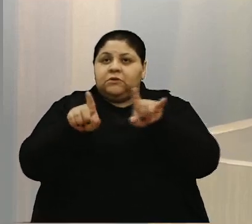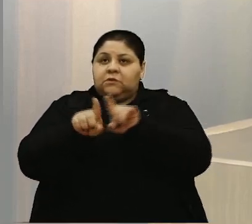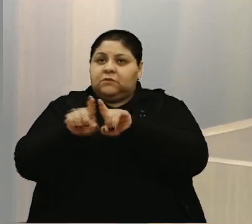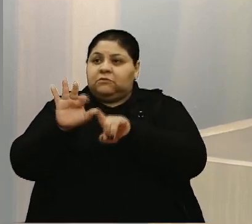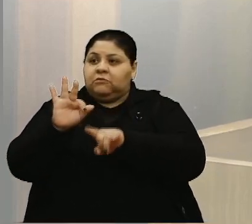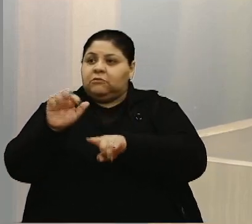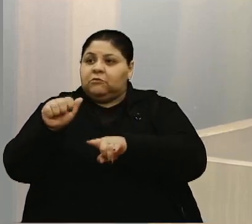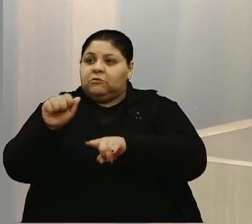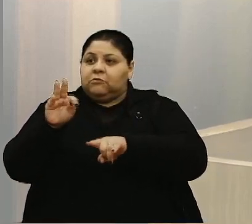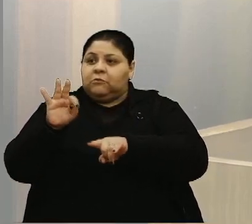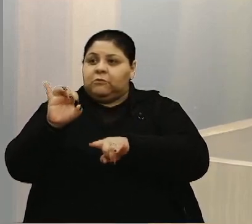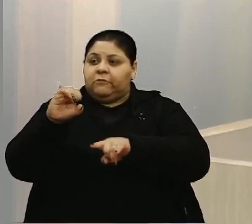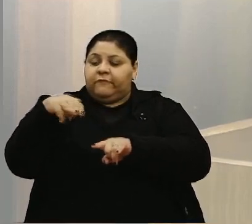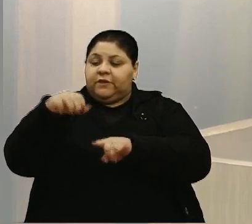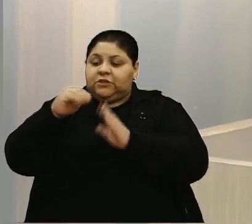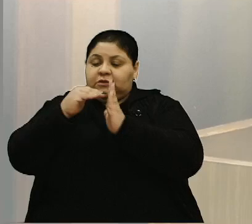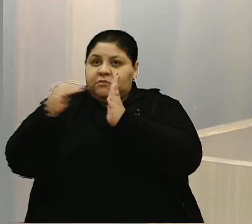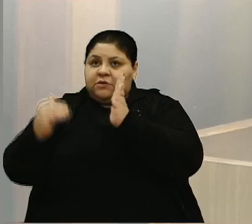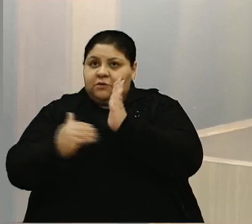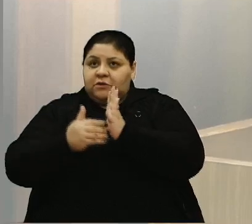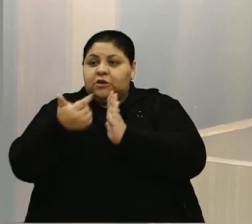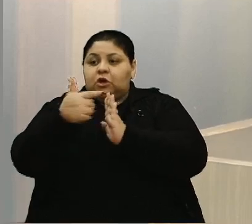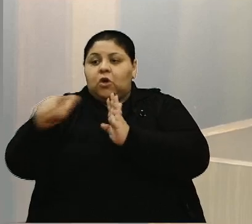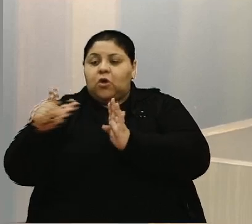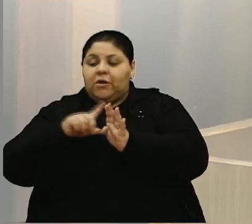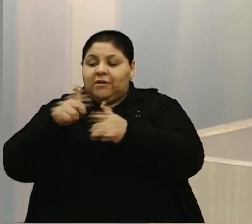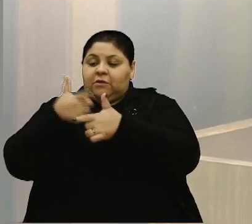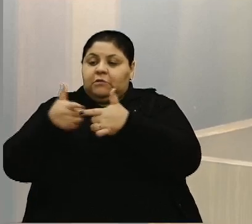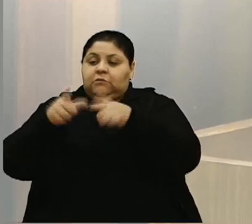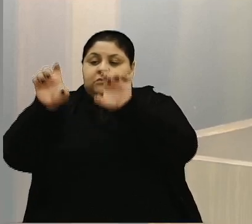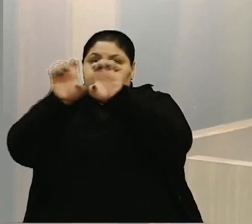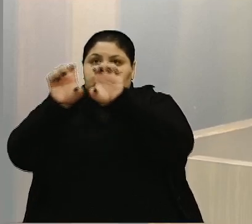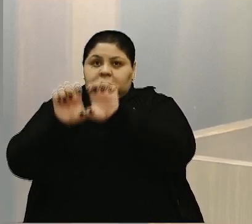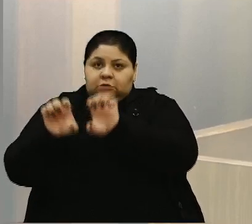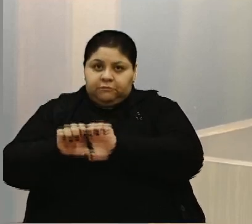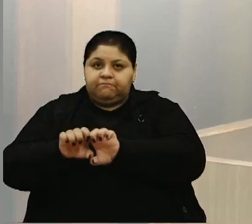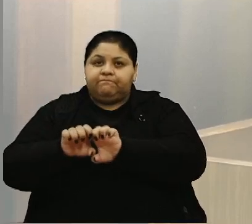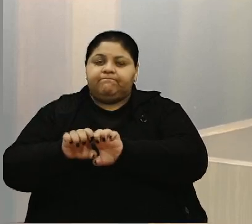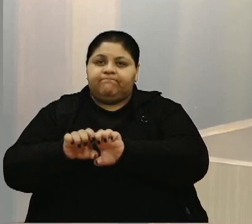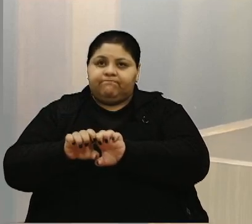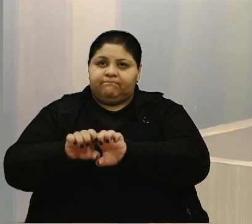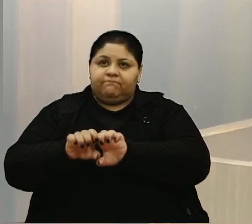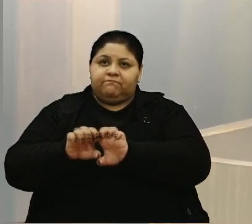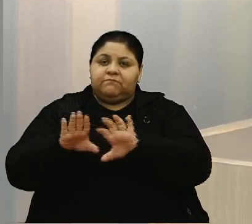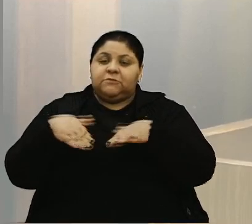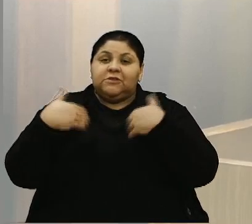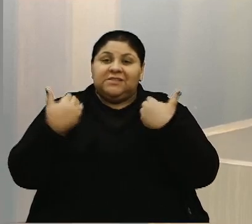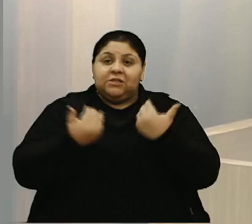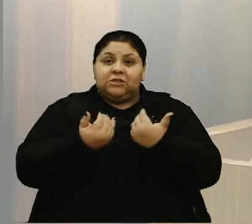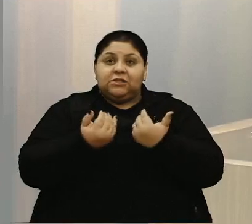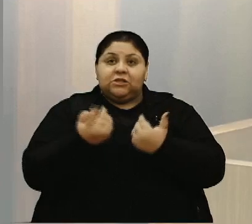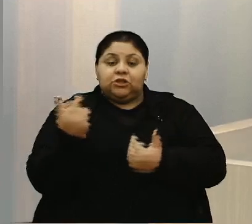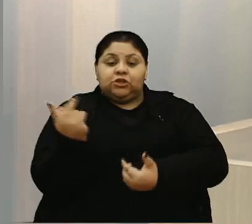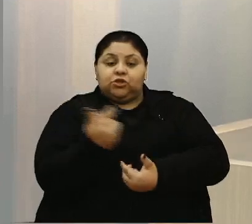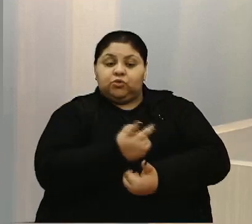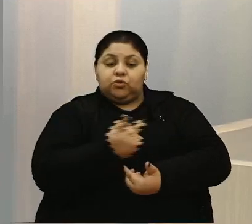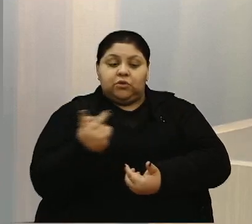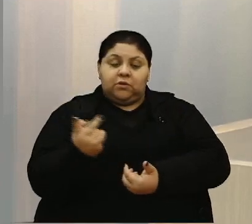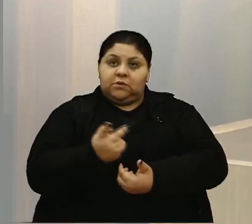Fátima Baixo, que é uma outra UBS que tem problemas estruturais bastante importantes. Então, essas 2 unidades